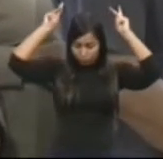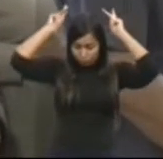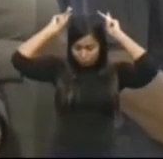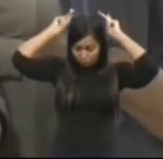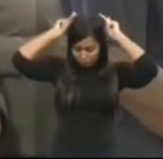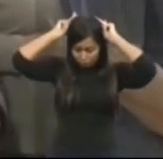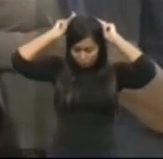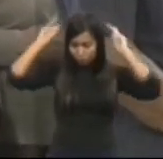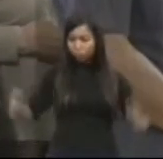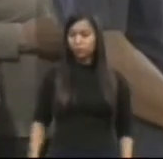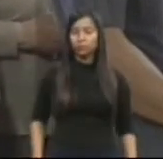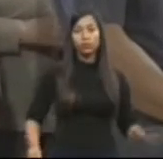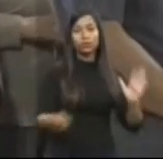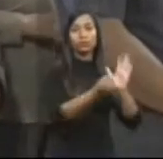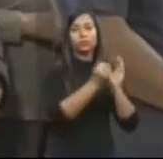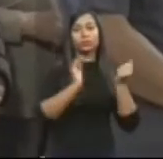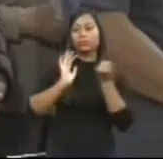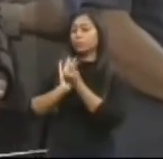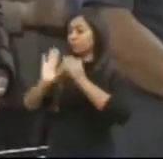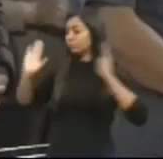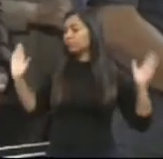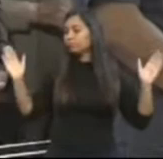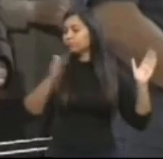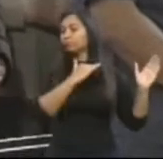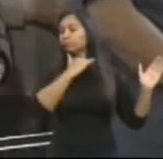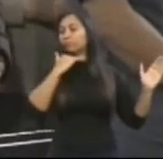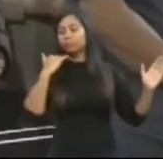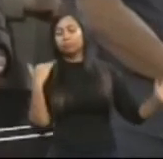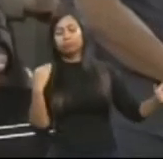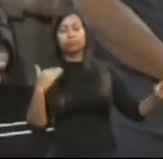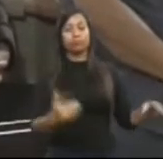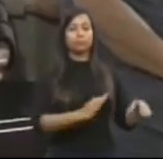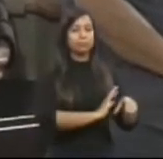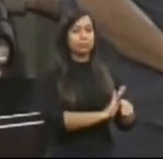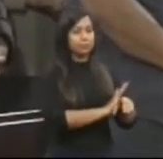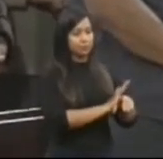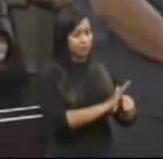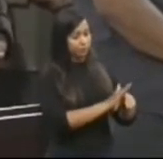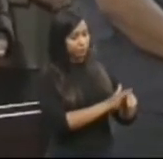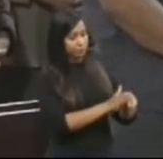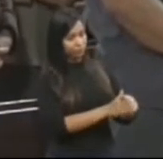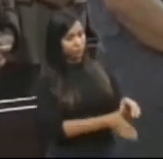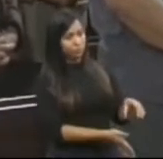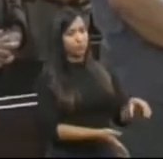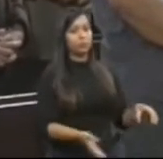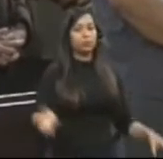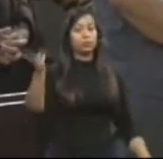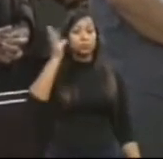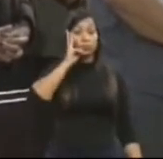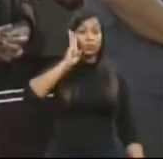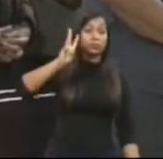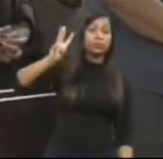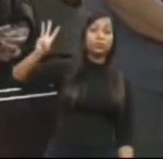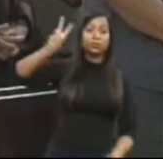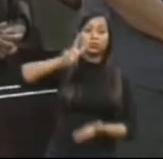padeceu sob Pôncio Pilatos, foi crucificado, morto e sepultado, desceu à mansão